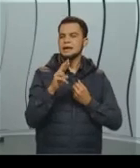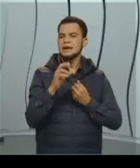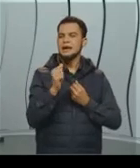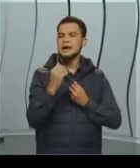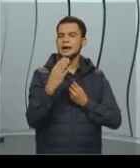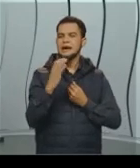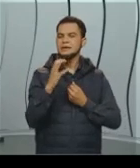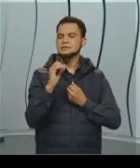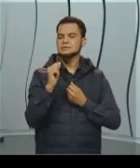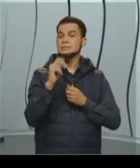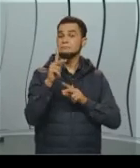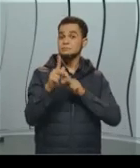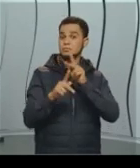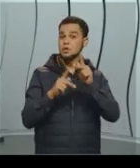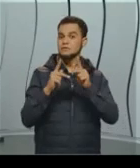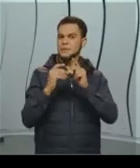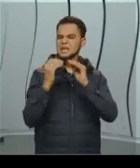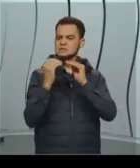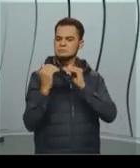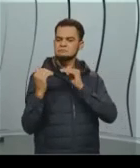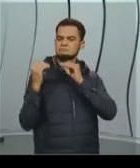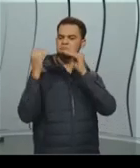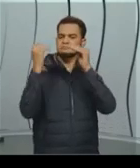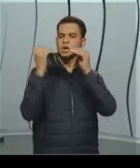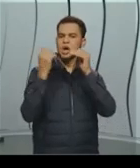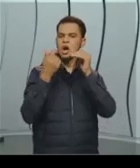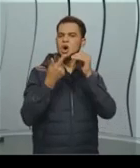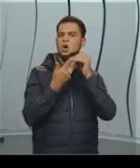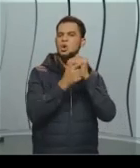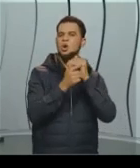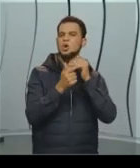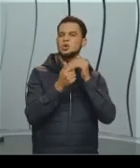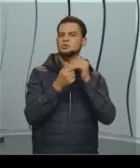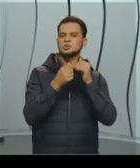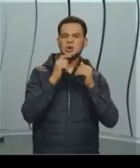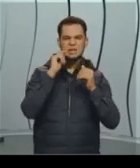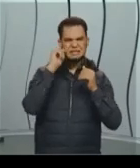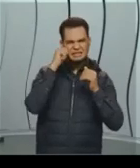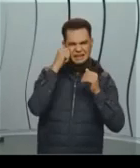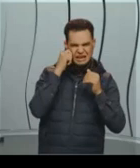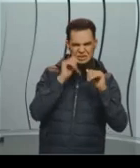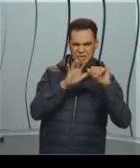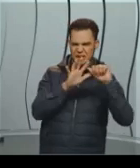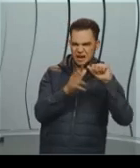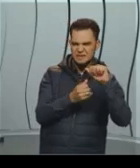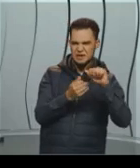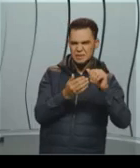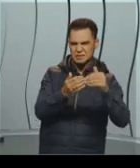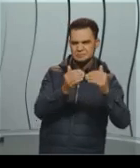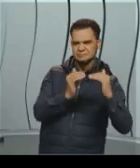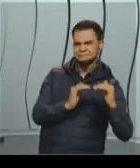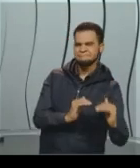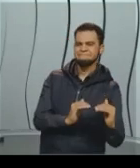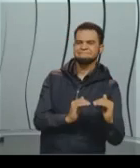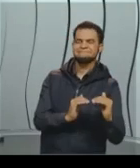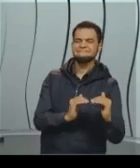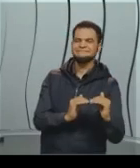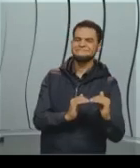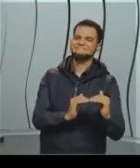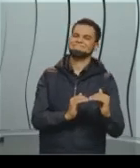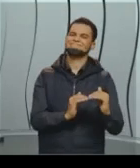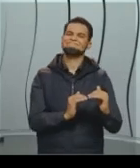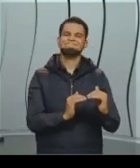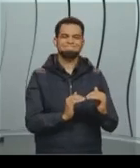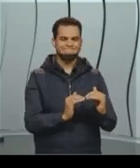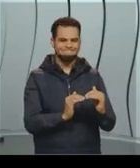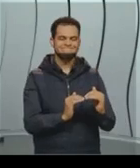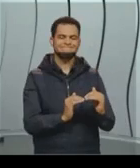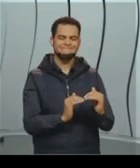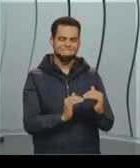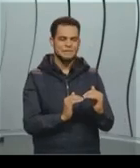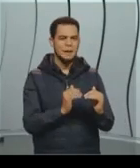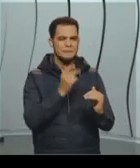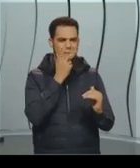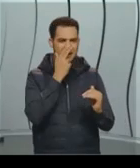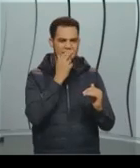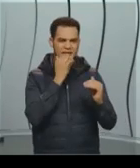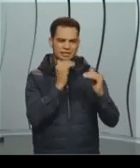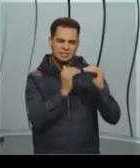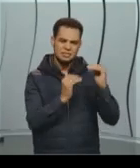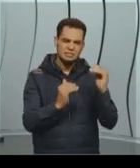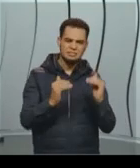outra inferior, colocando o povo africano, os descendentes desse povo, os negros de maneira geral, como se eles